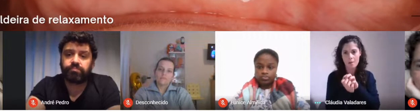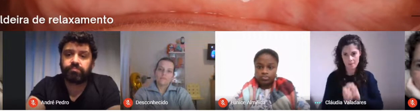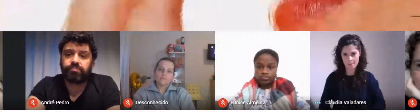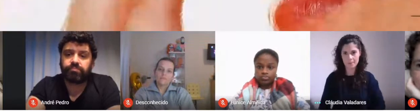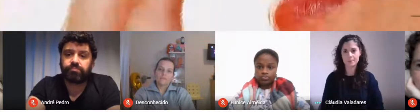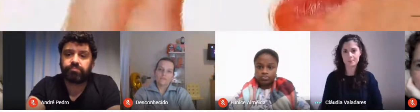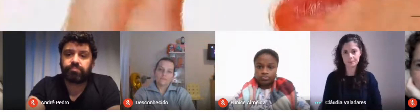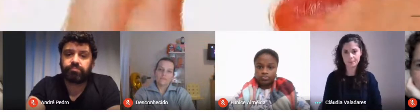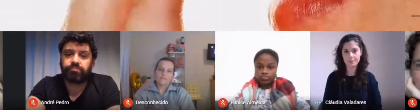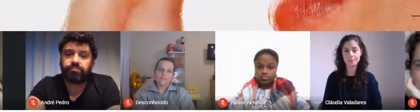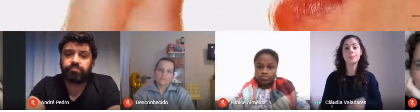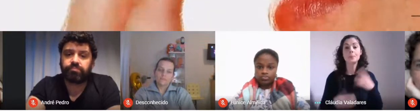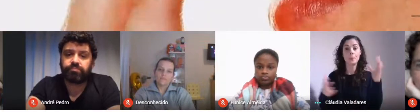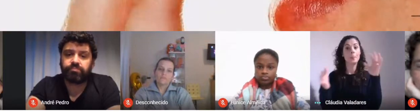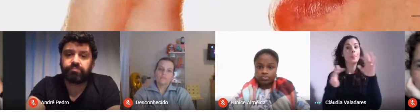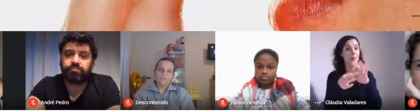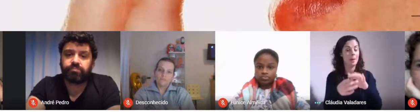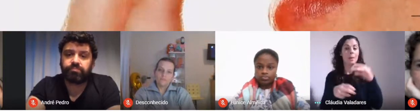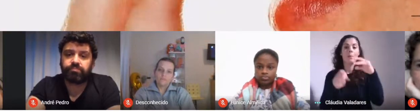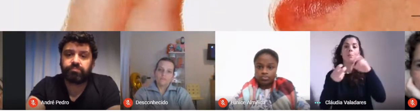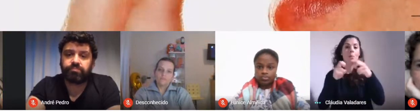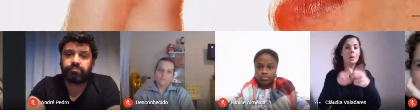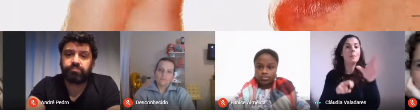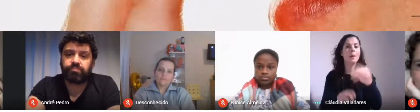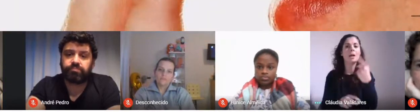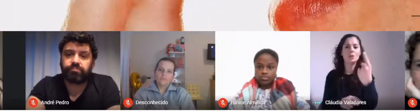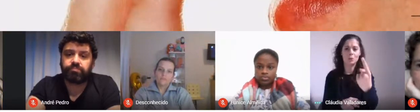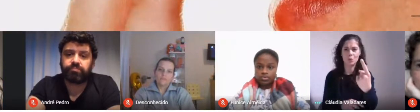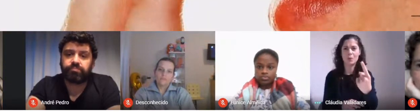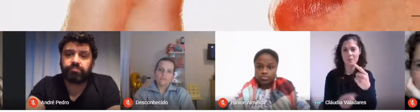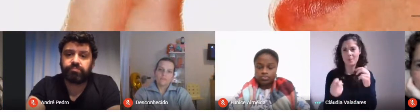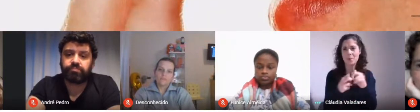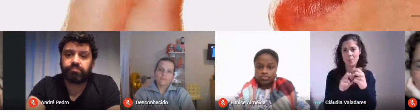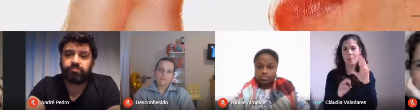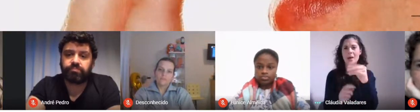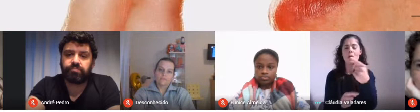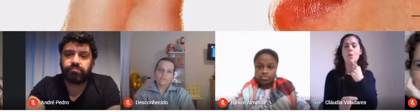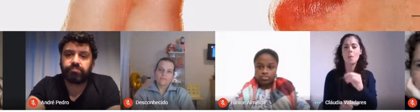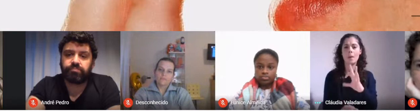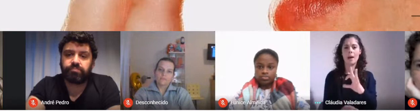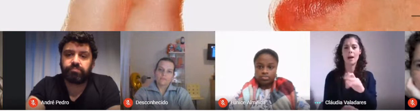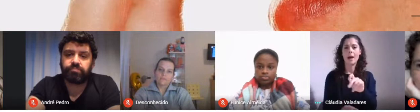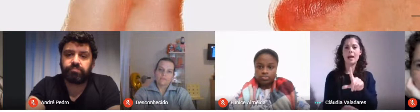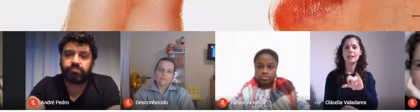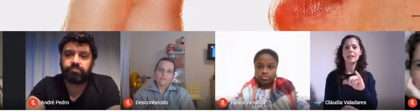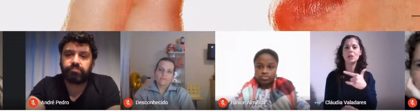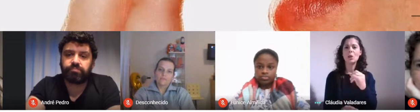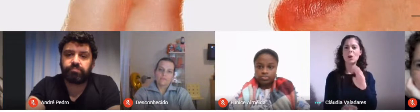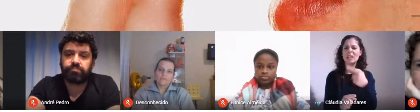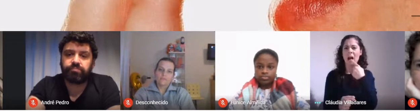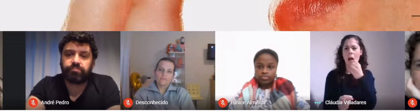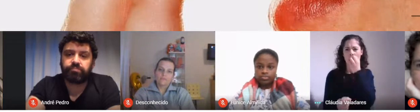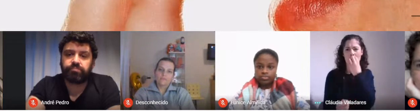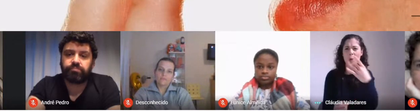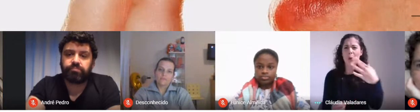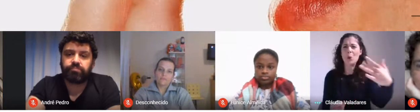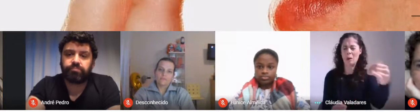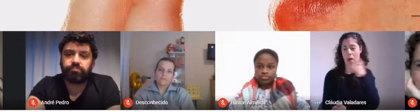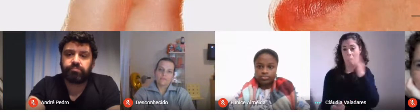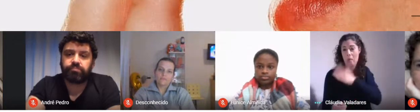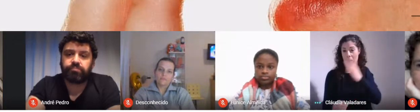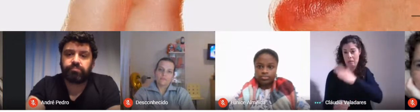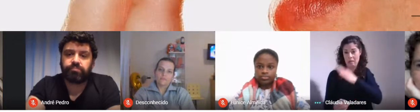Para além do bruxismo, existe também outro problema, a halitose, o mau hálito, que é muito conhecido.